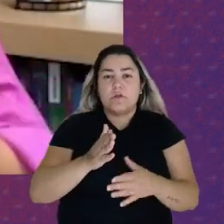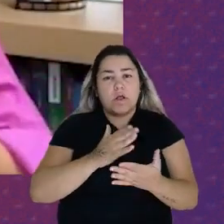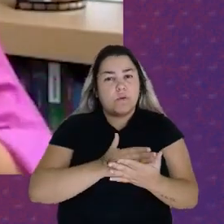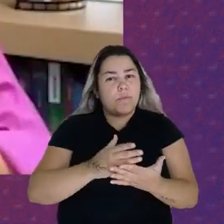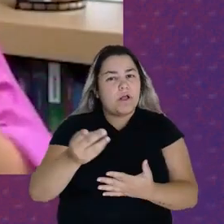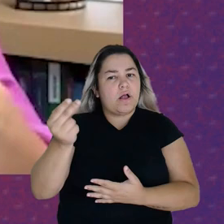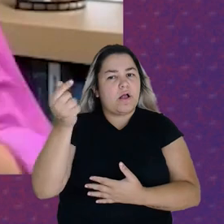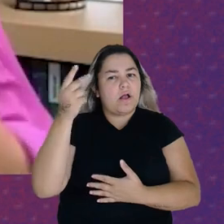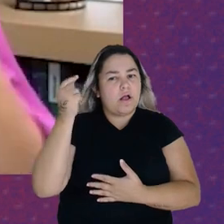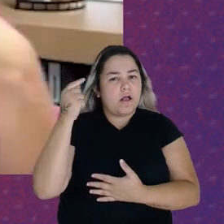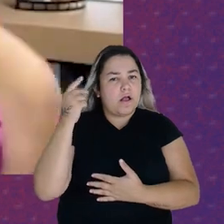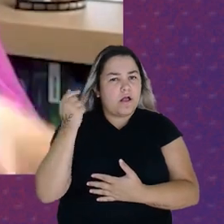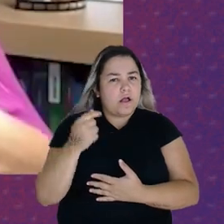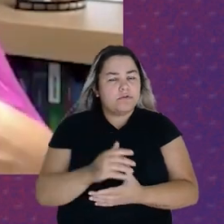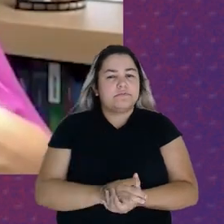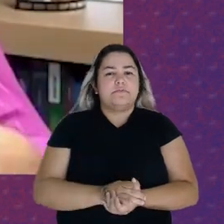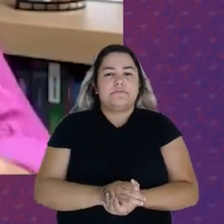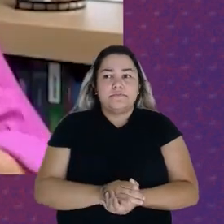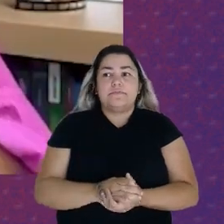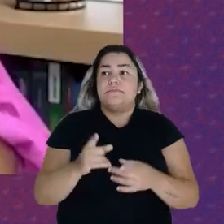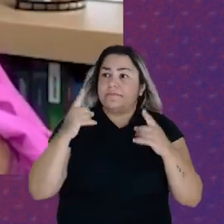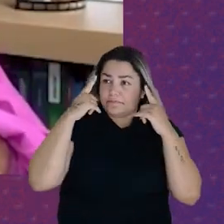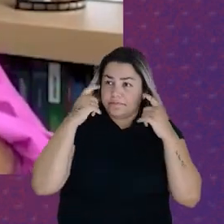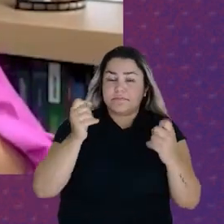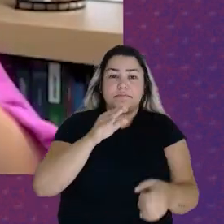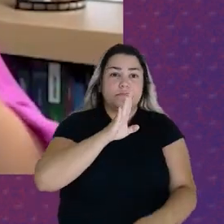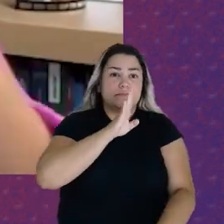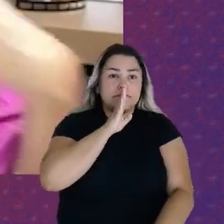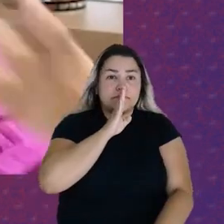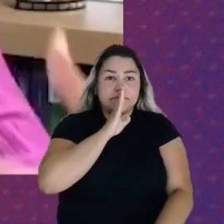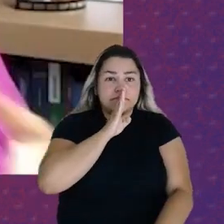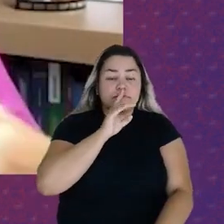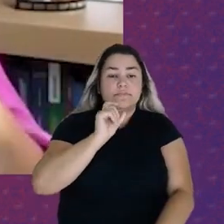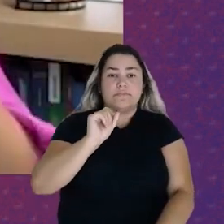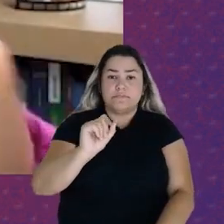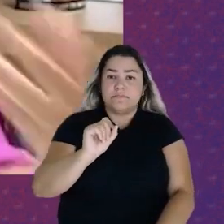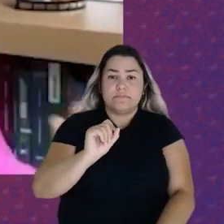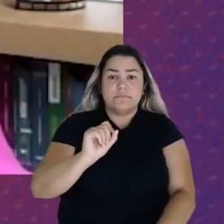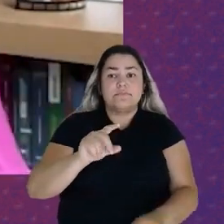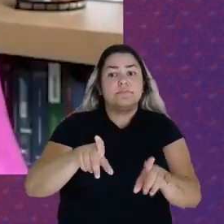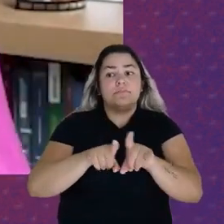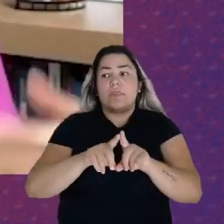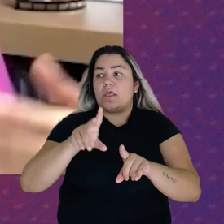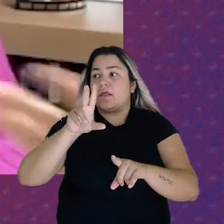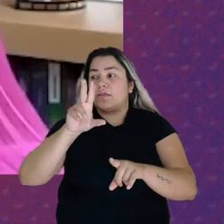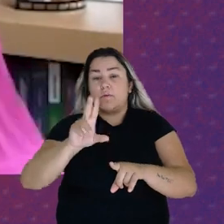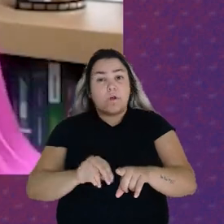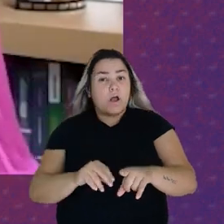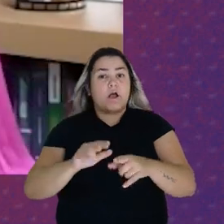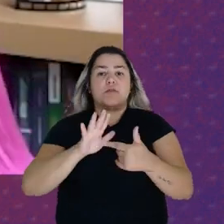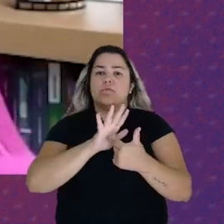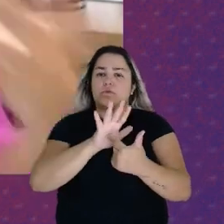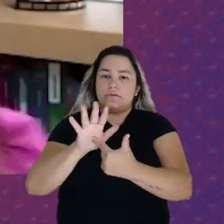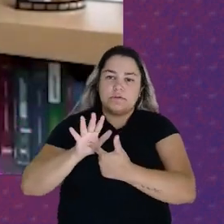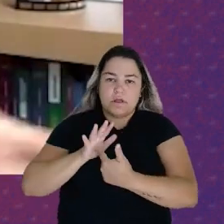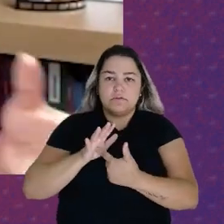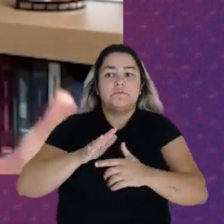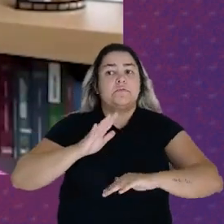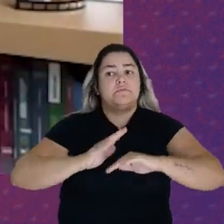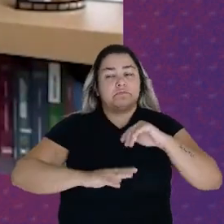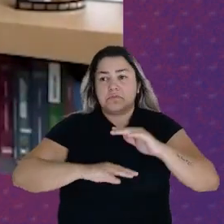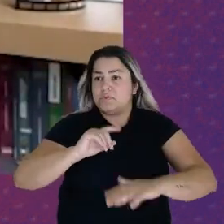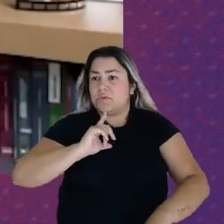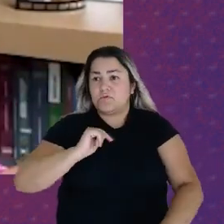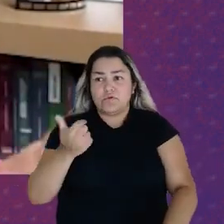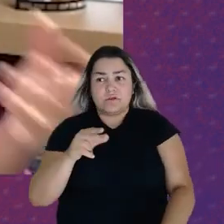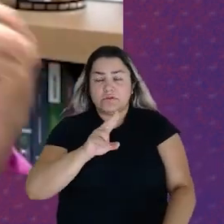Uma violência talvez silenciosa, uma violência que não nos era apresentada como tal. E não tinha esse nome